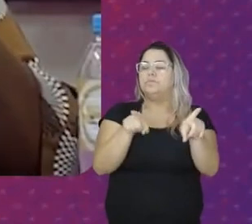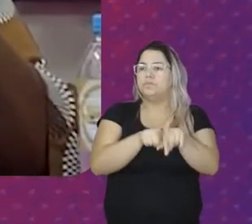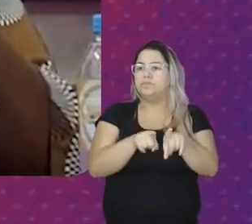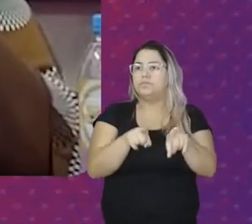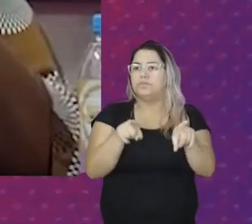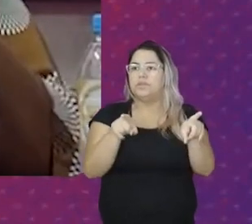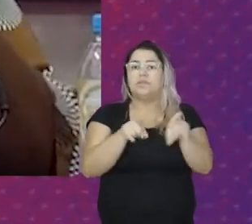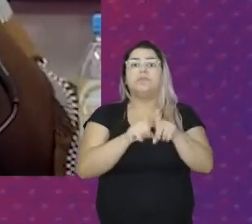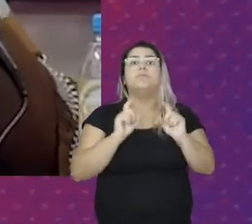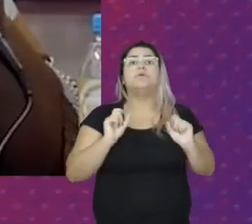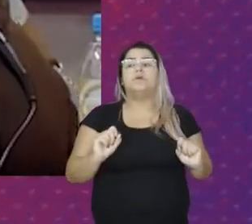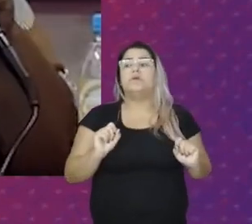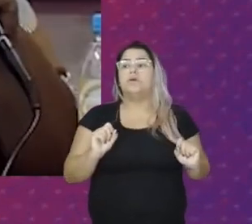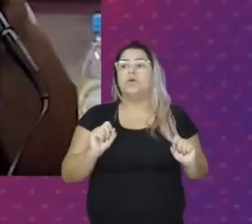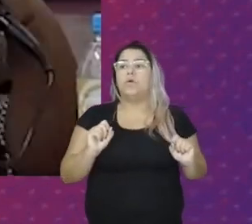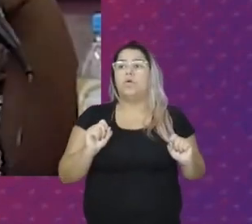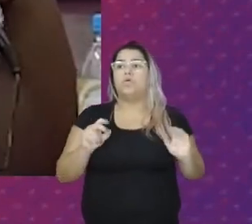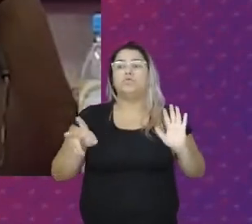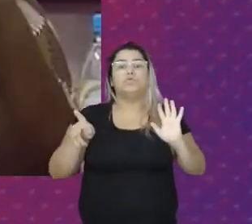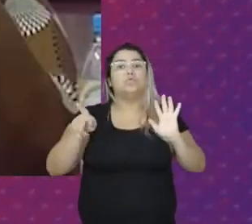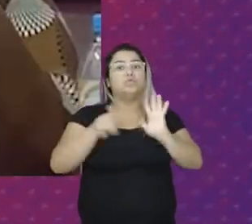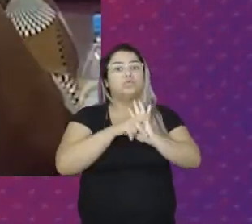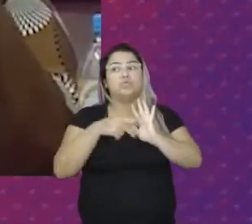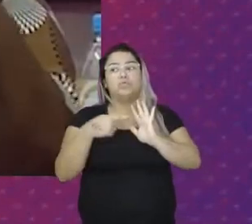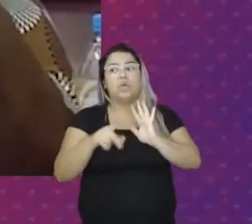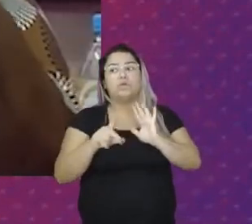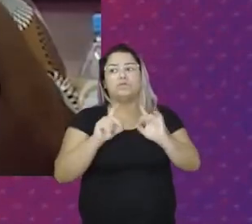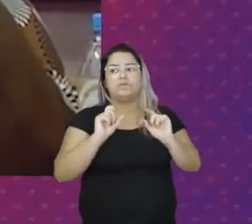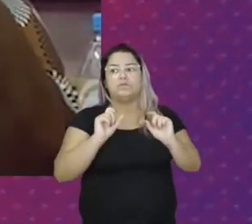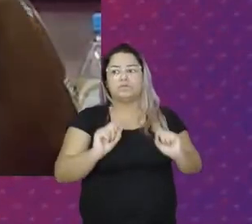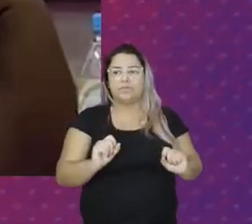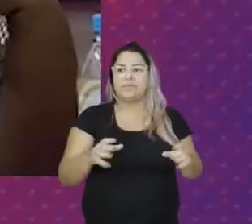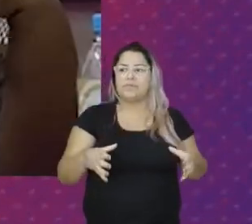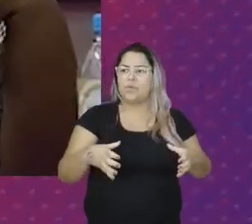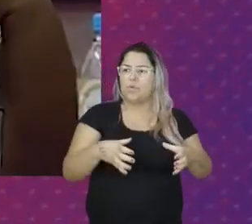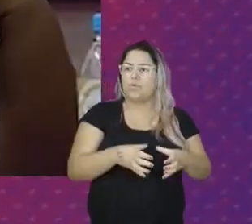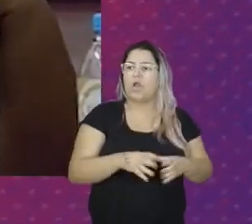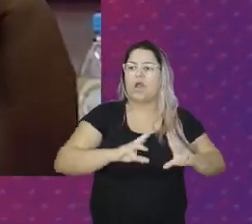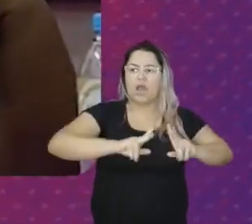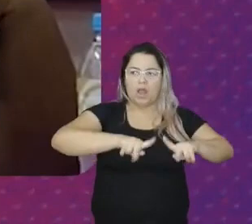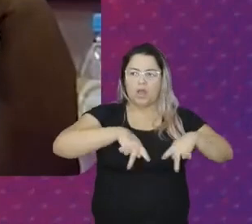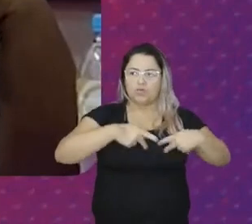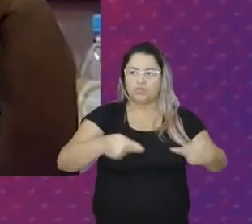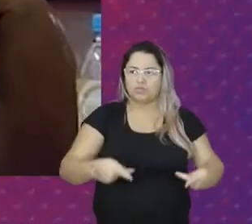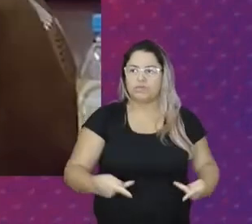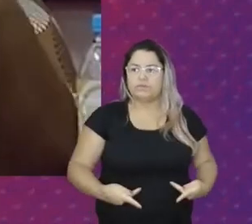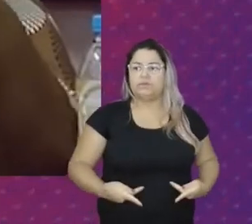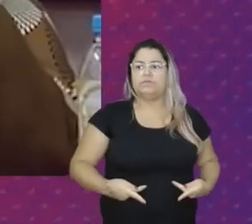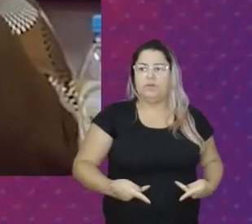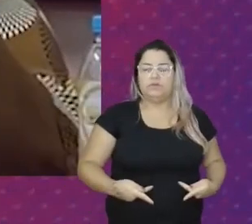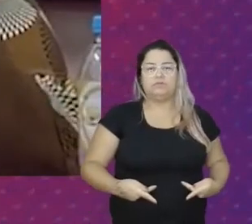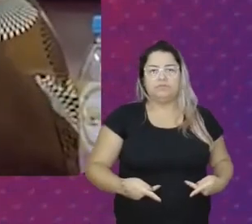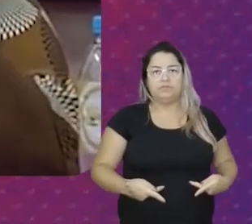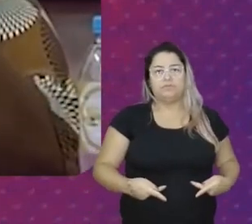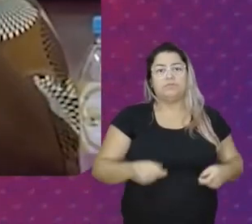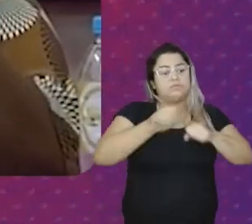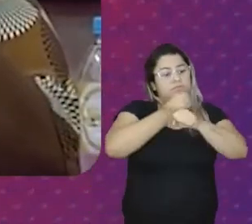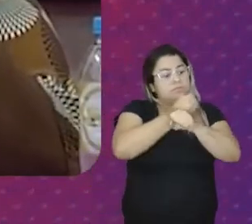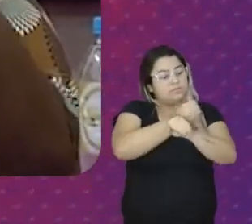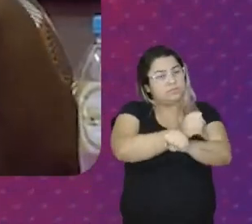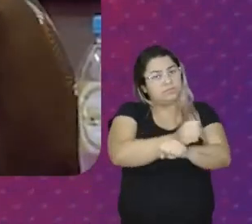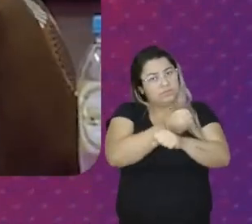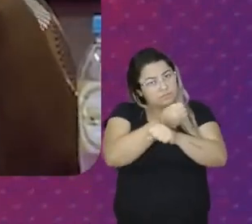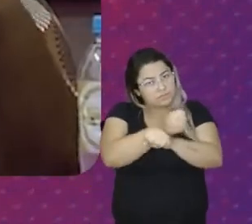eram considerados os proprietários daquela massa de seres humanos que foi